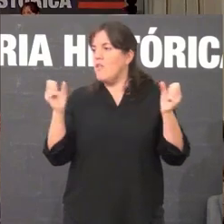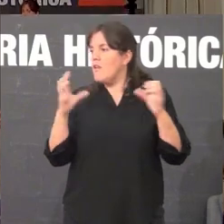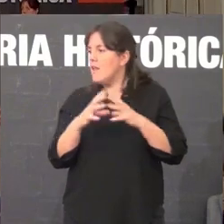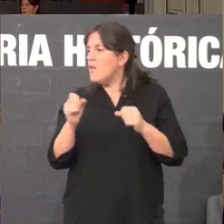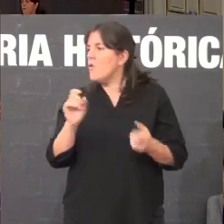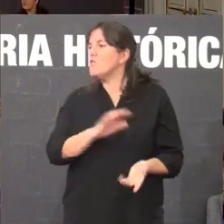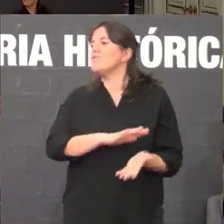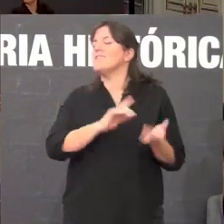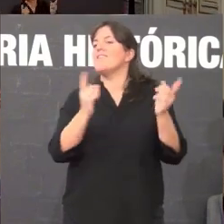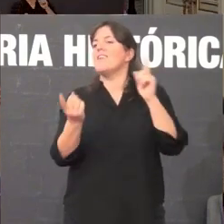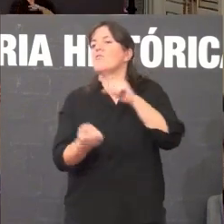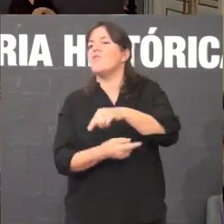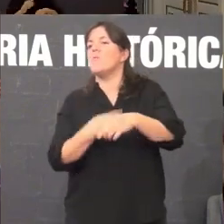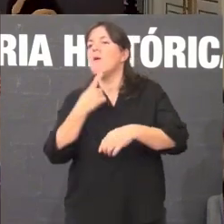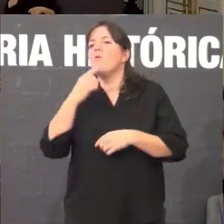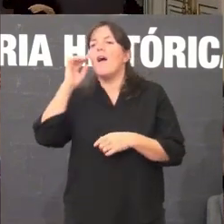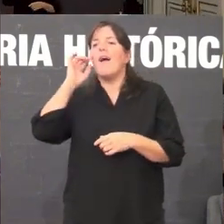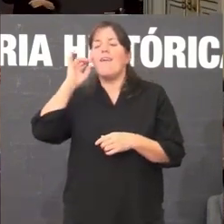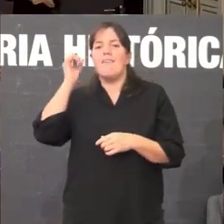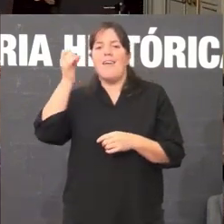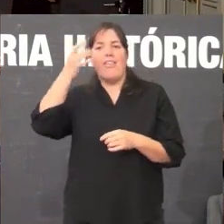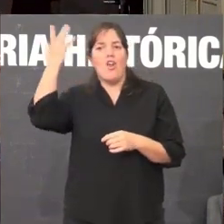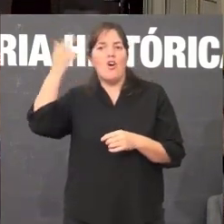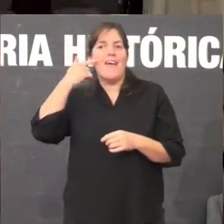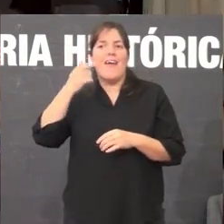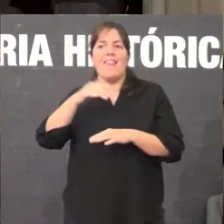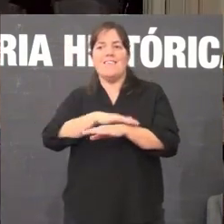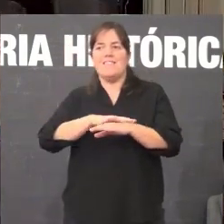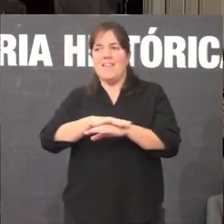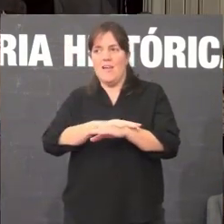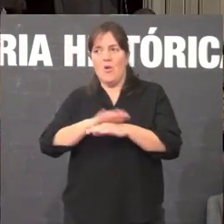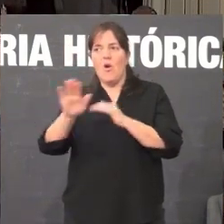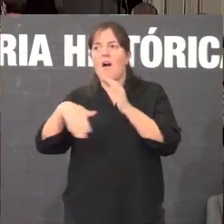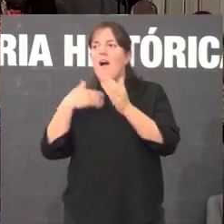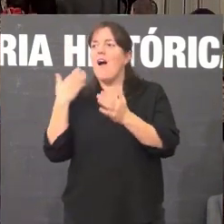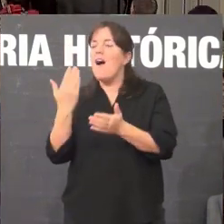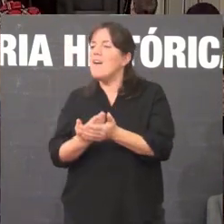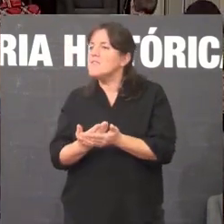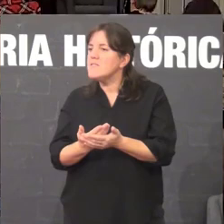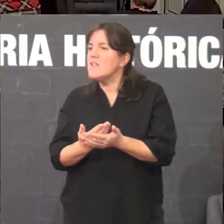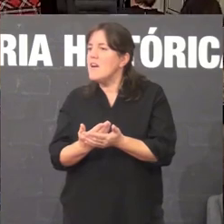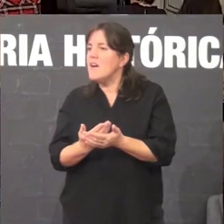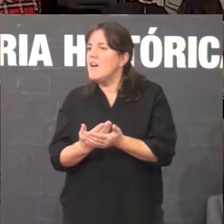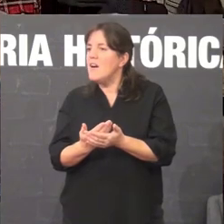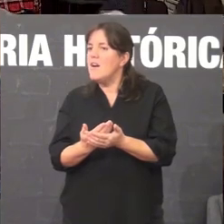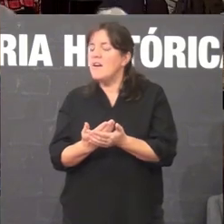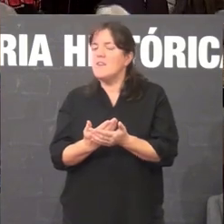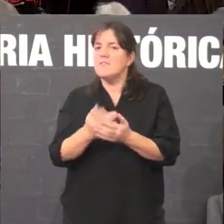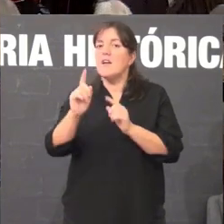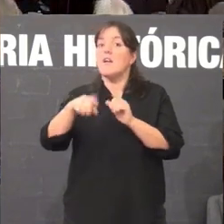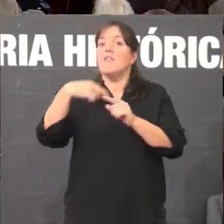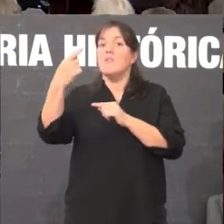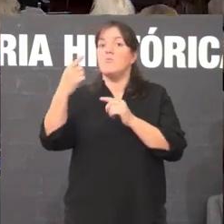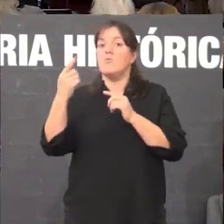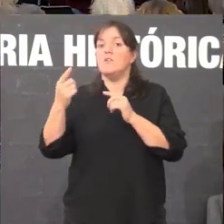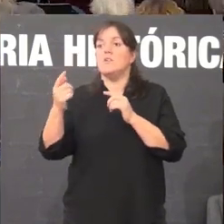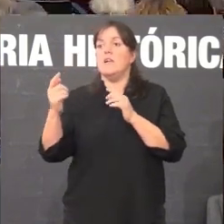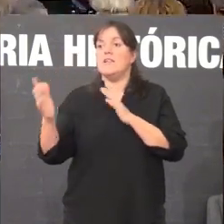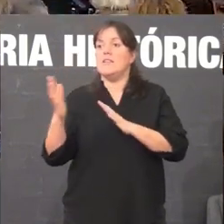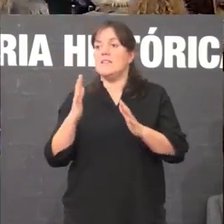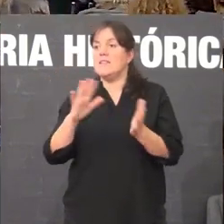numa ideologia de Estado, ao mesmo tempo, lá está, que prevalece, em relação à transição, uma